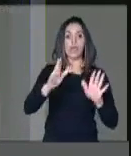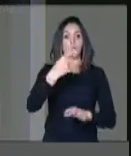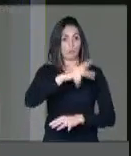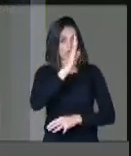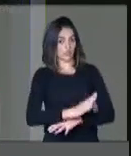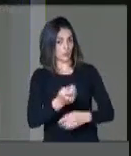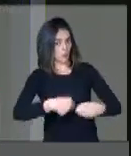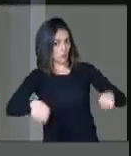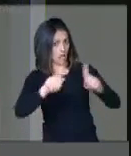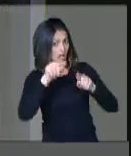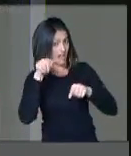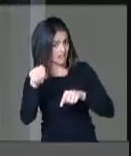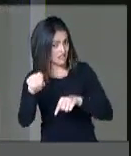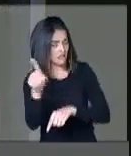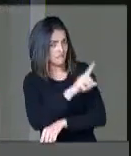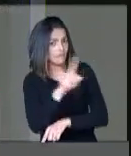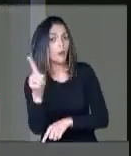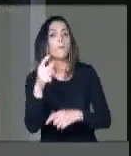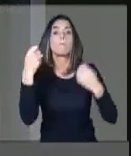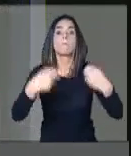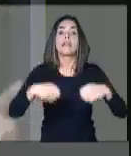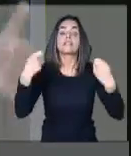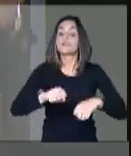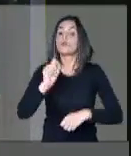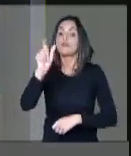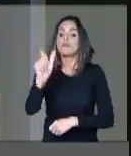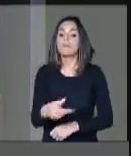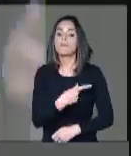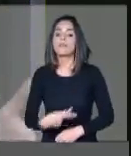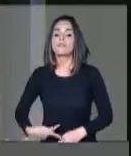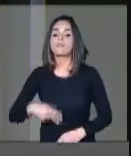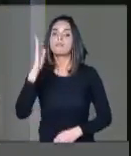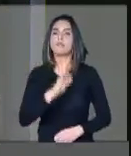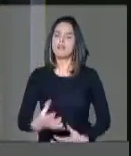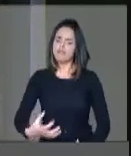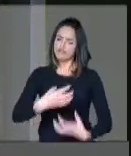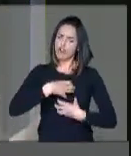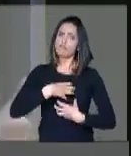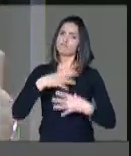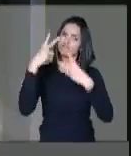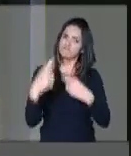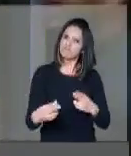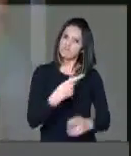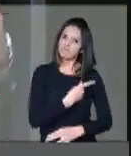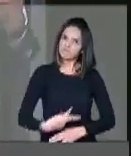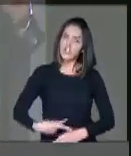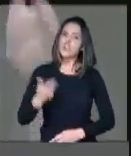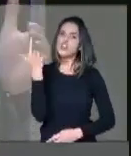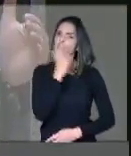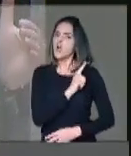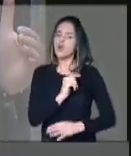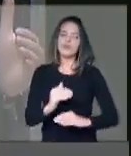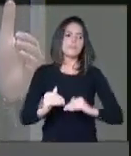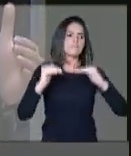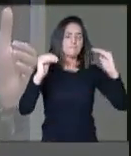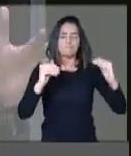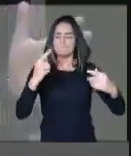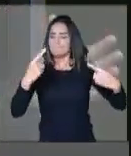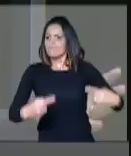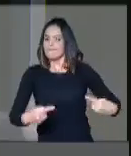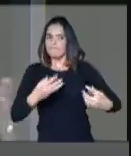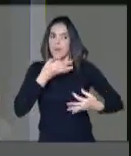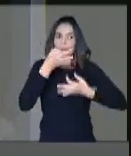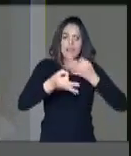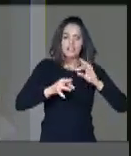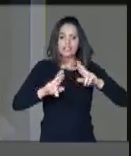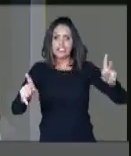Brasil precisa. O Brasil precisa de um presidente da República que tenha postura de presidente, que consiga superar divergências